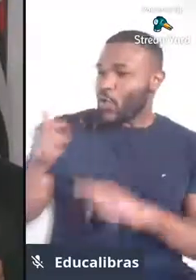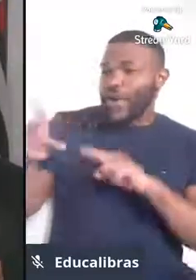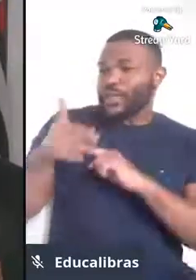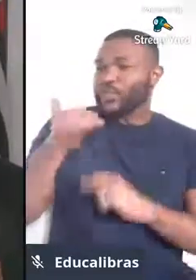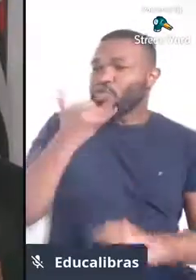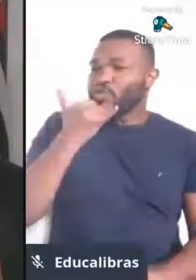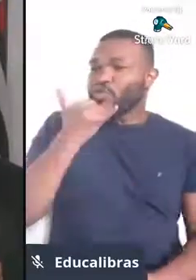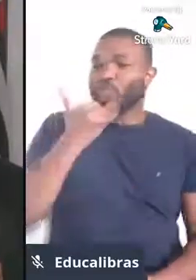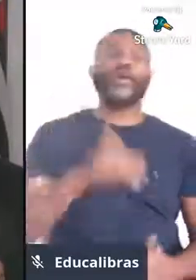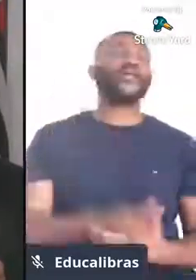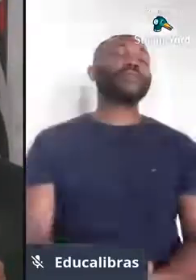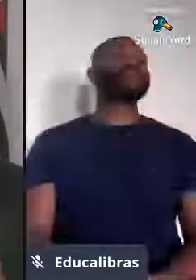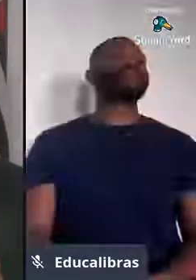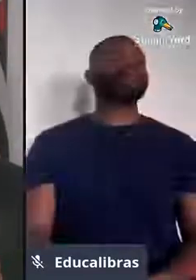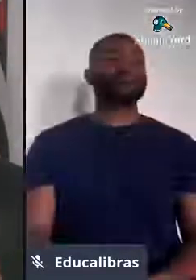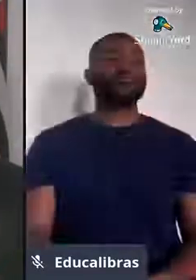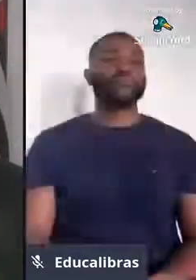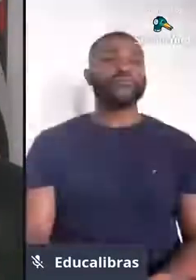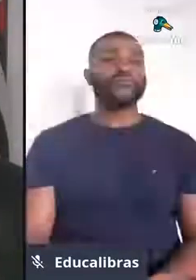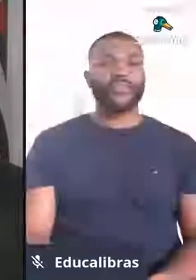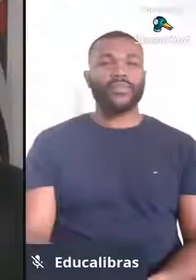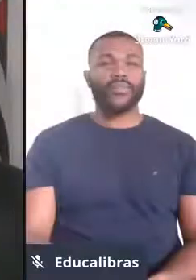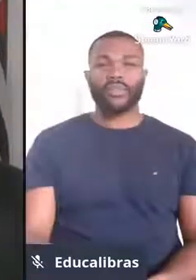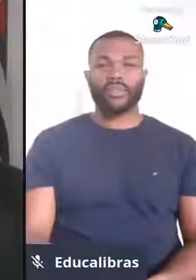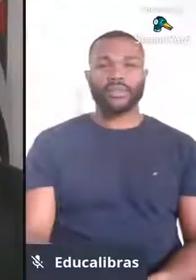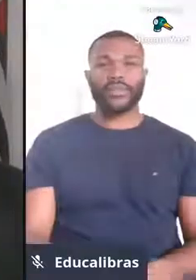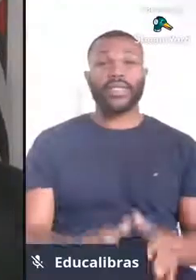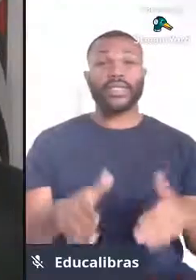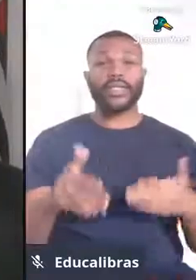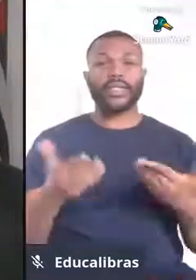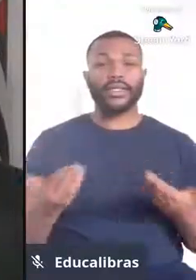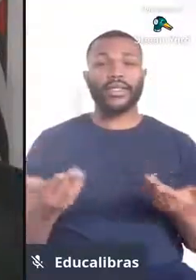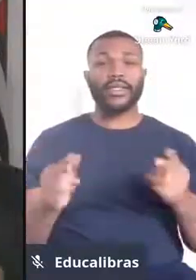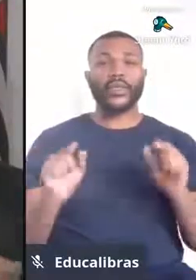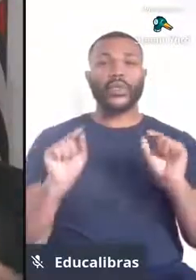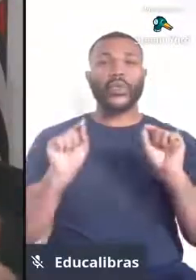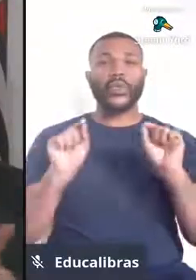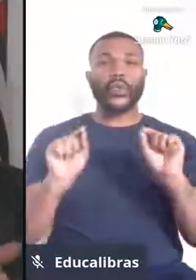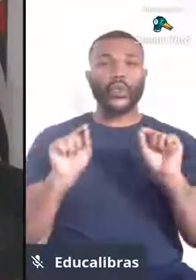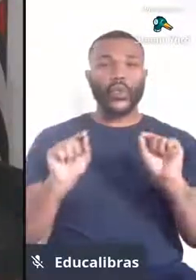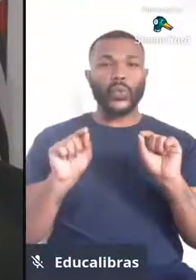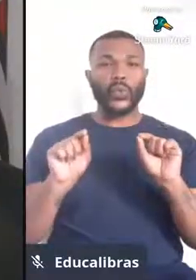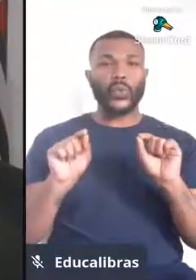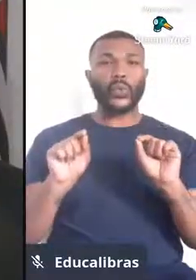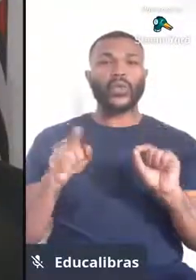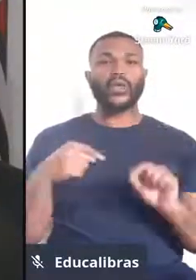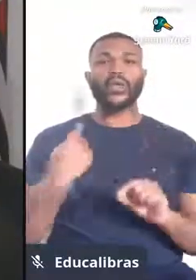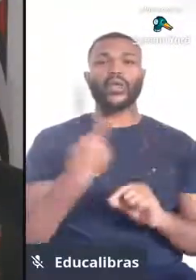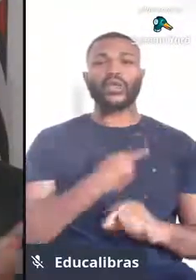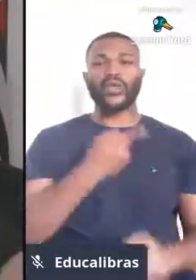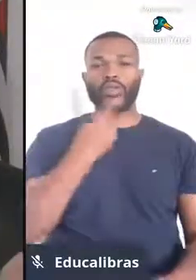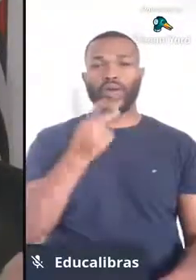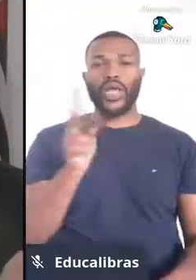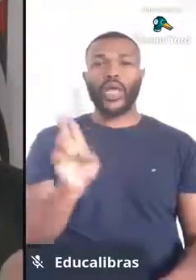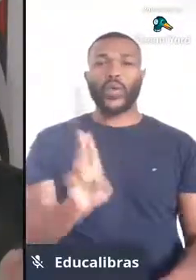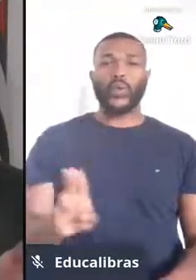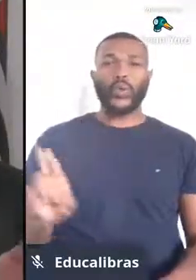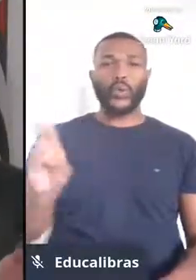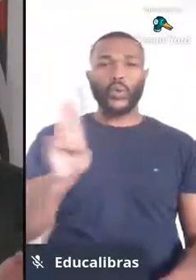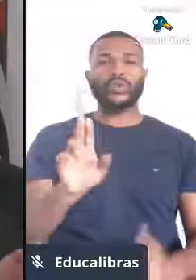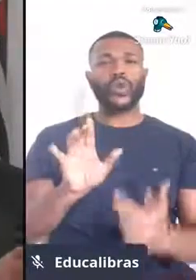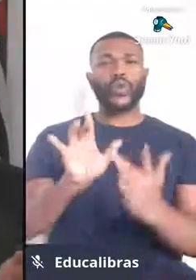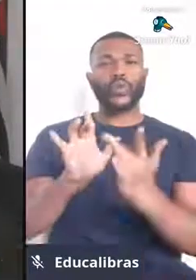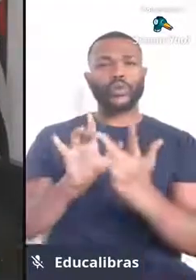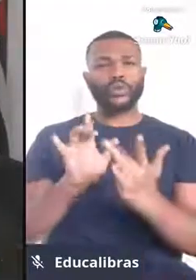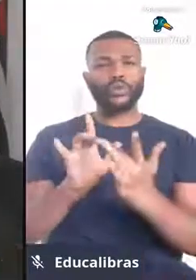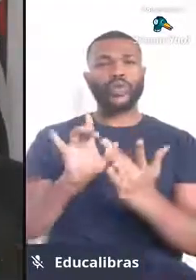E aí, qual que é por que a gente fala para usar os canais oficiais, né? Não só, claro, para evitar as fake